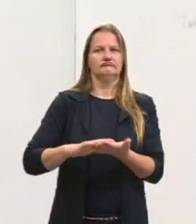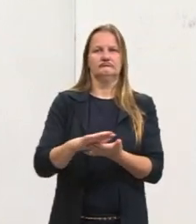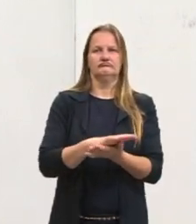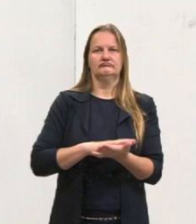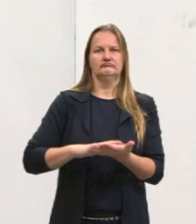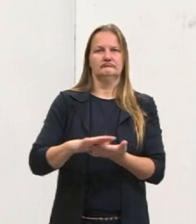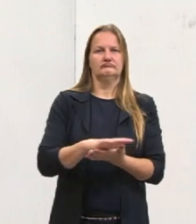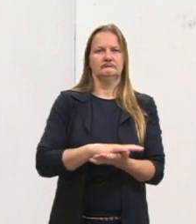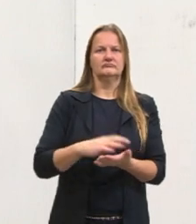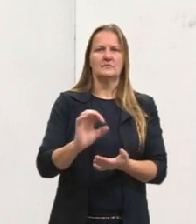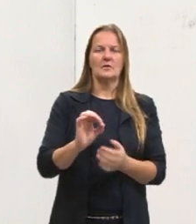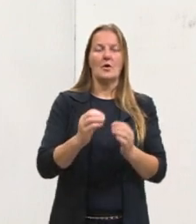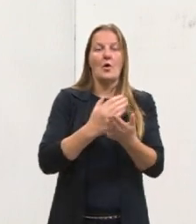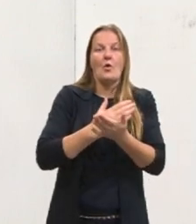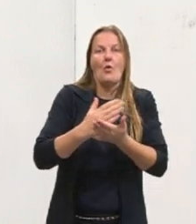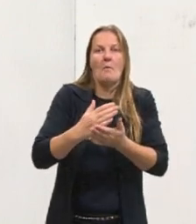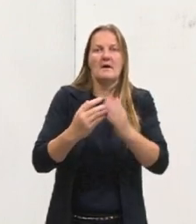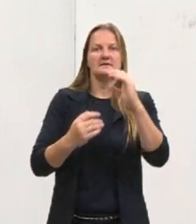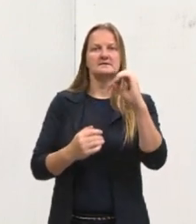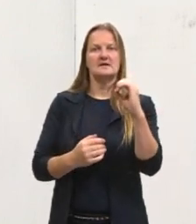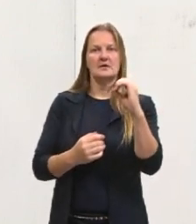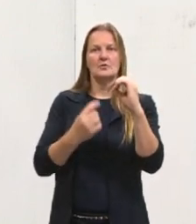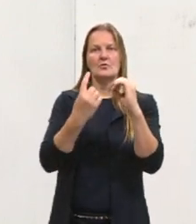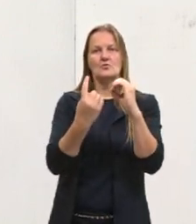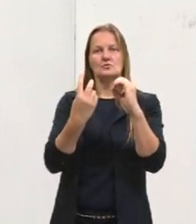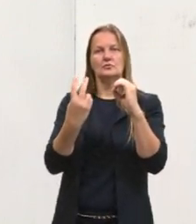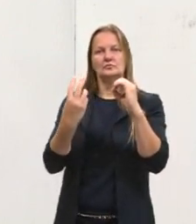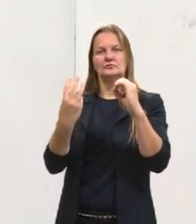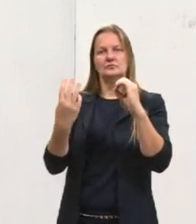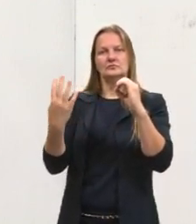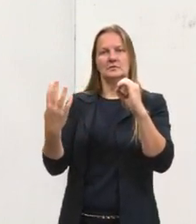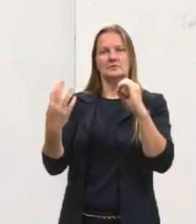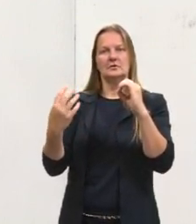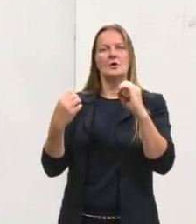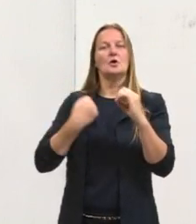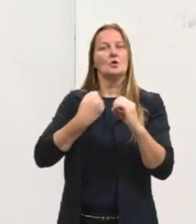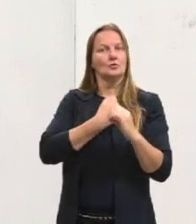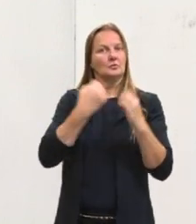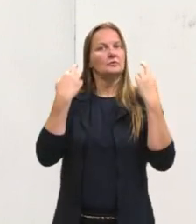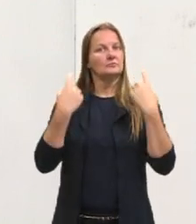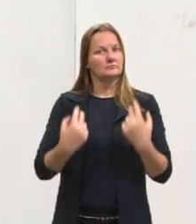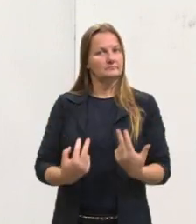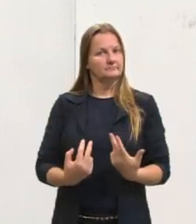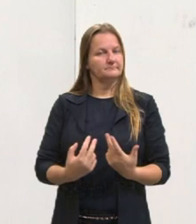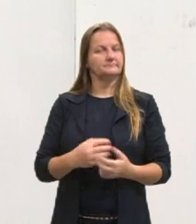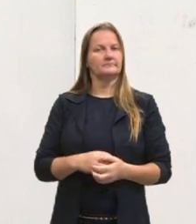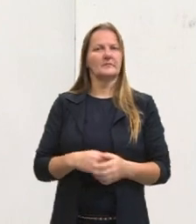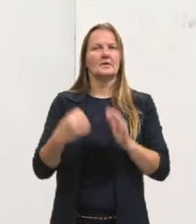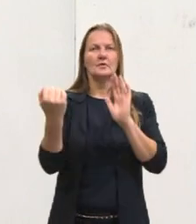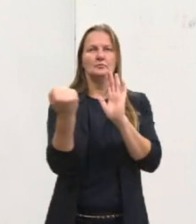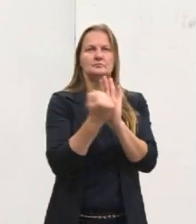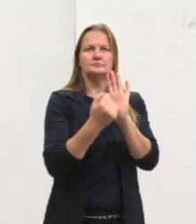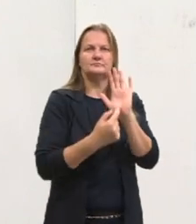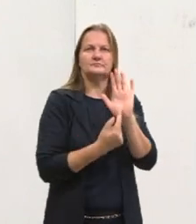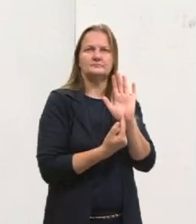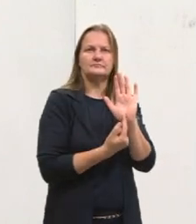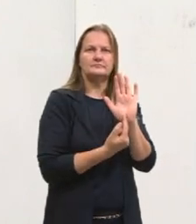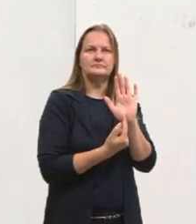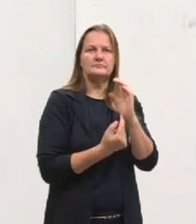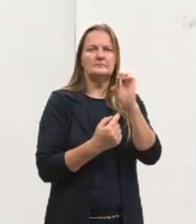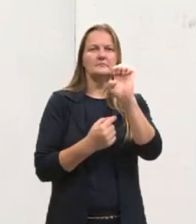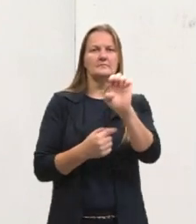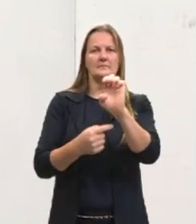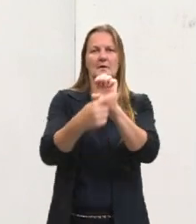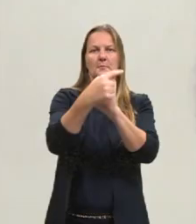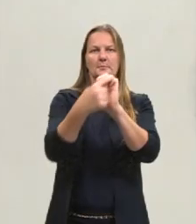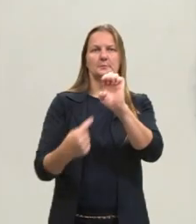ele começa em zero e depois segue, então, os números naturais. Então, eu coloco aqui essa simbologia aqui de não pertence.